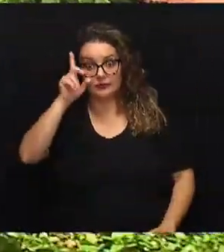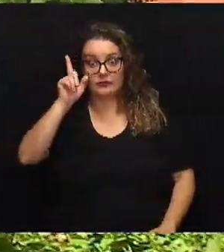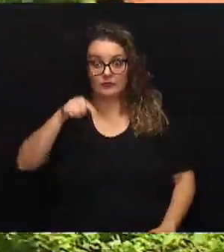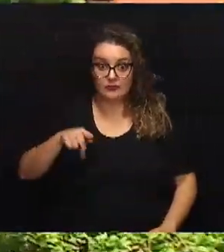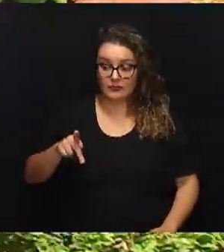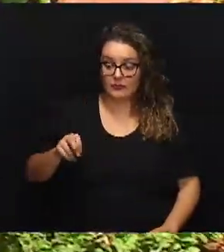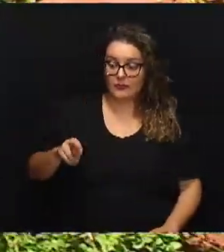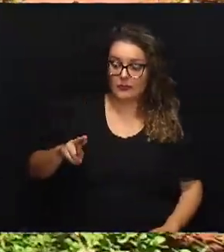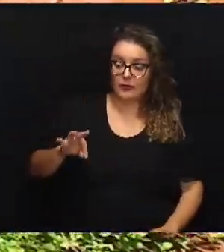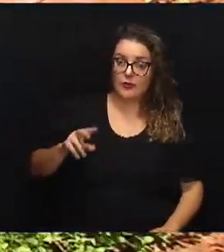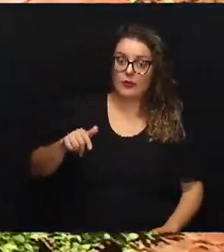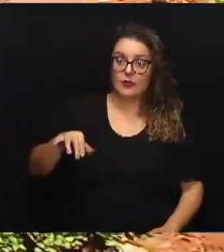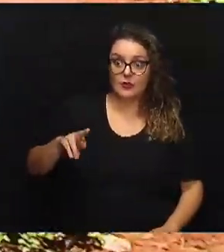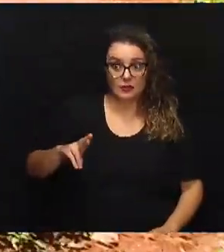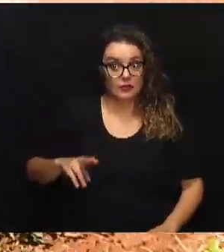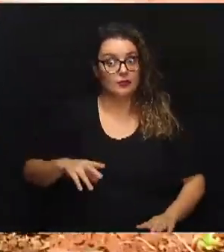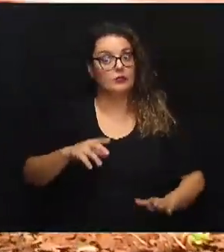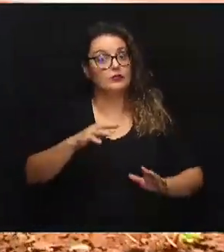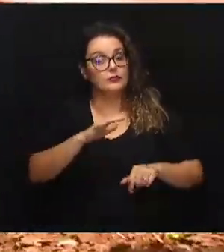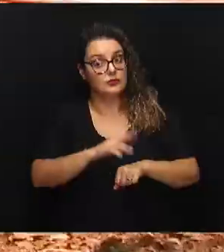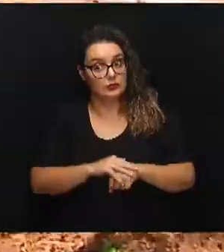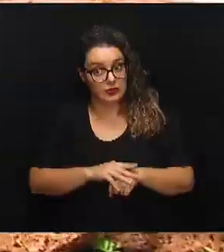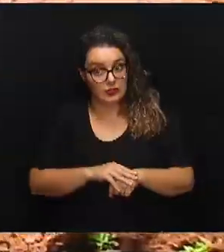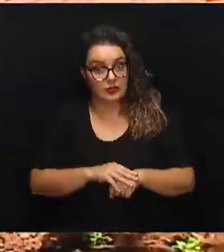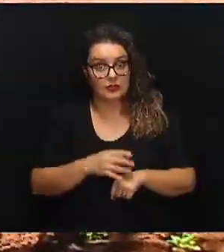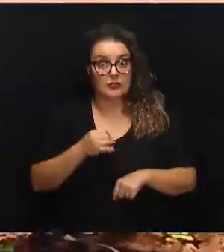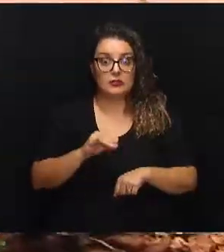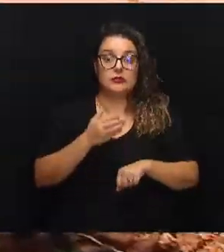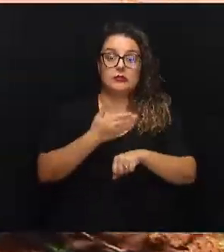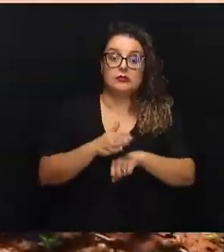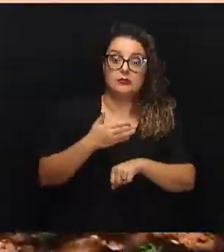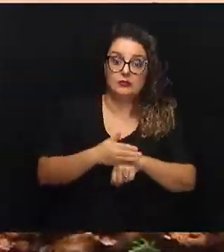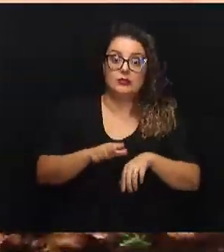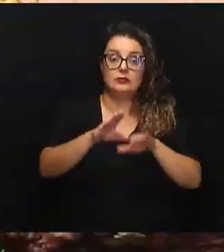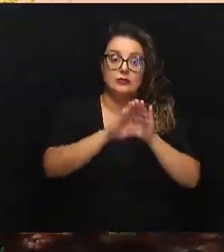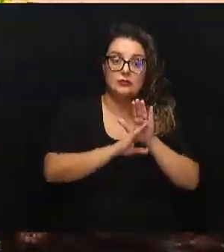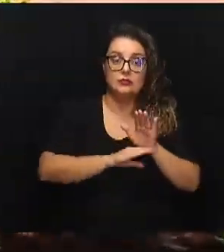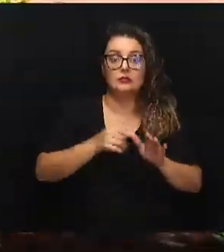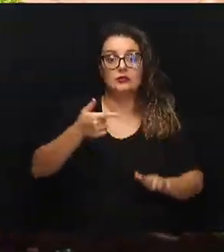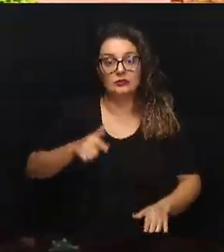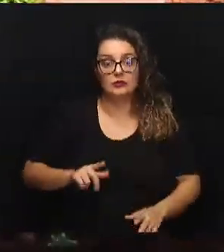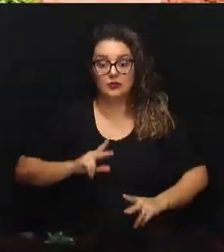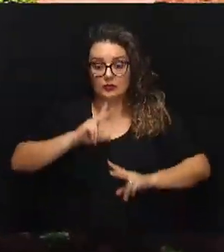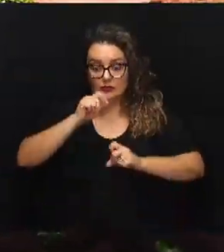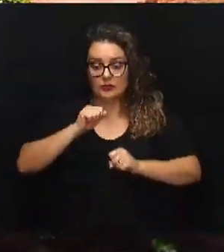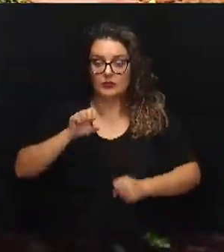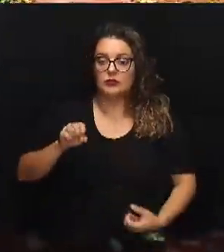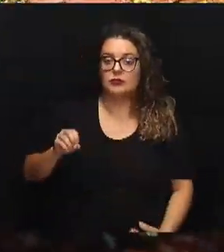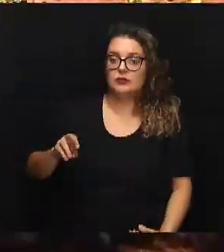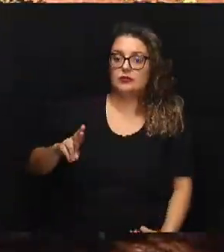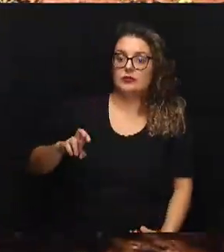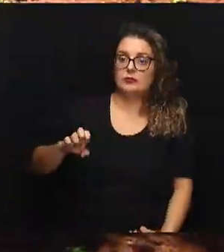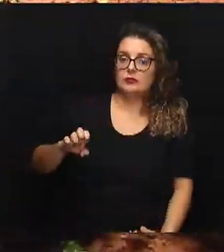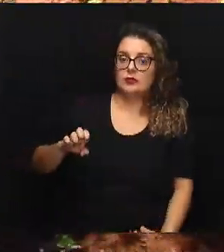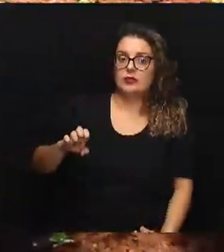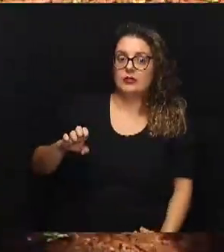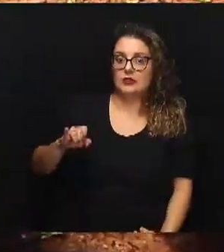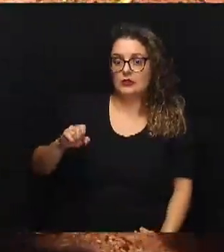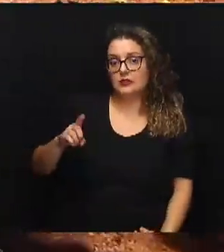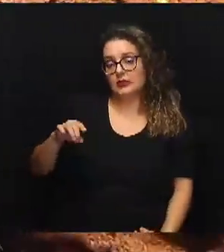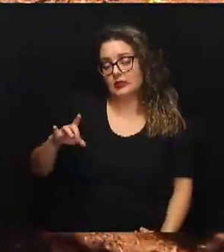de uma doença e que se ele praticar o programa, ele continua de pé em sobriedade para o resto da vida,